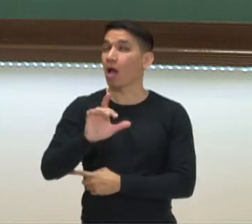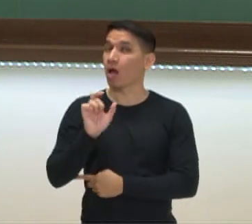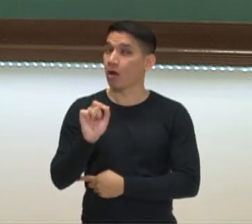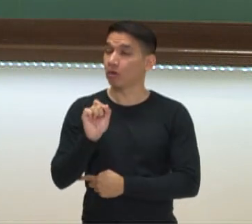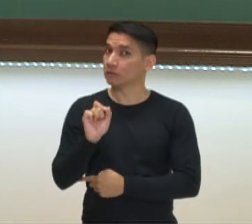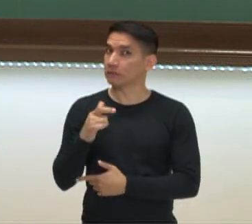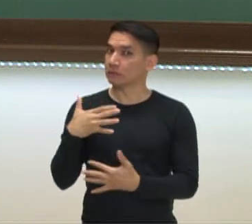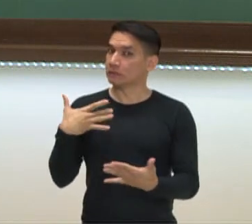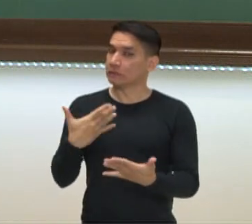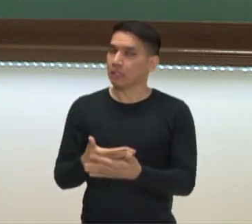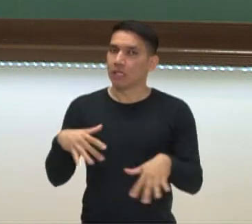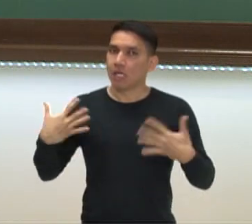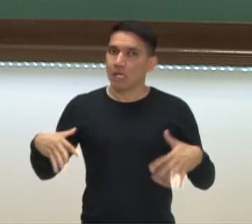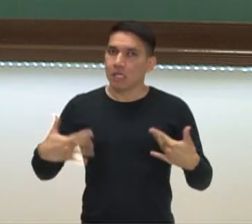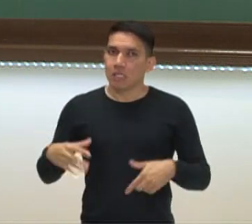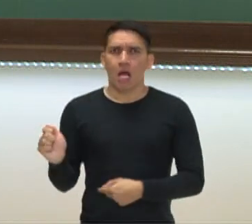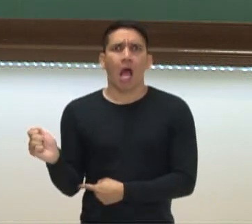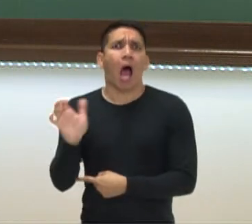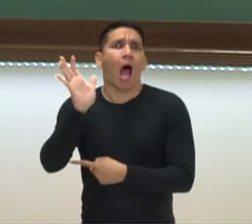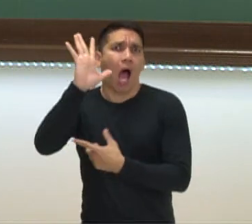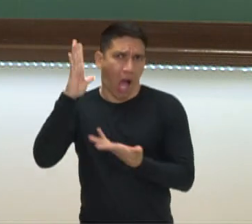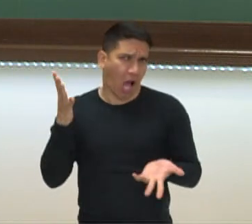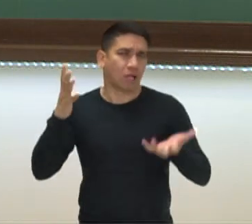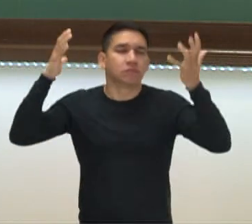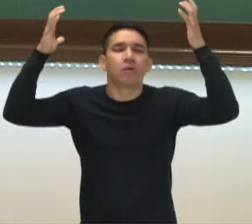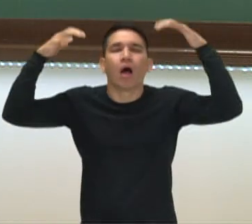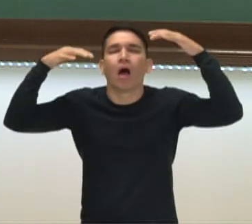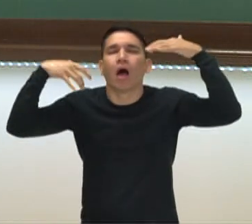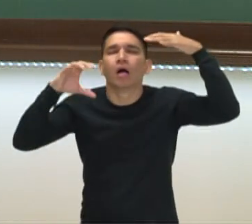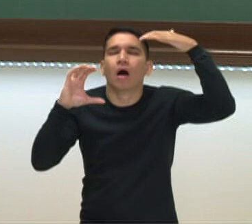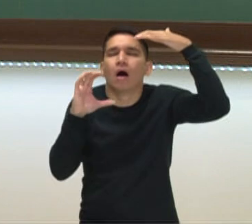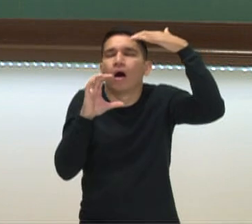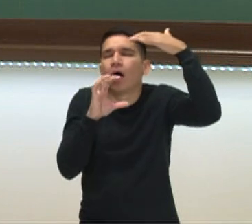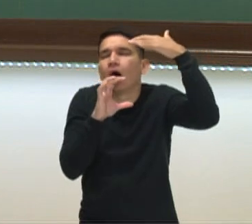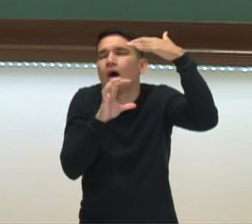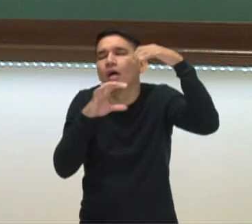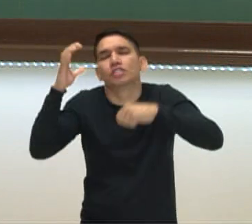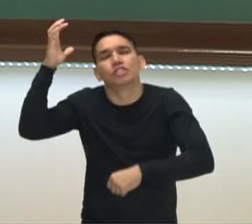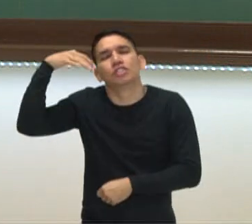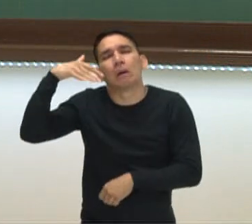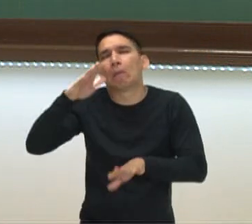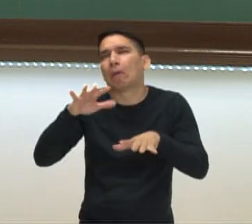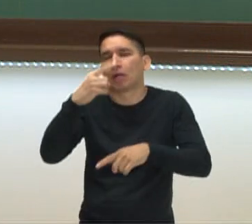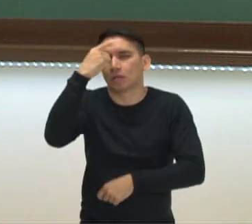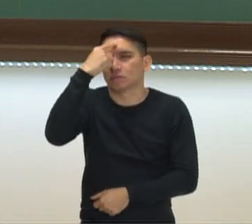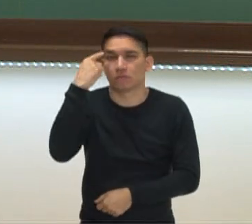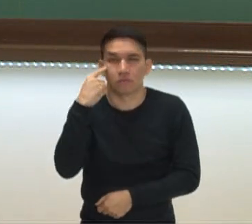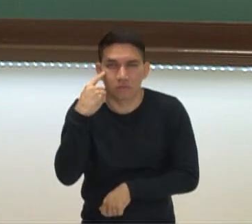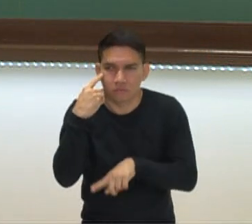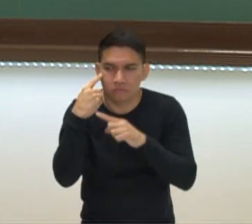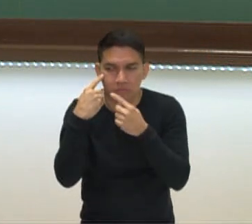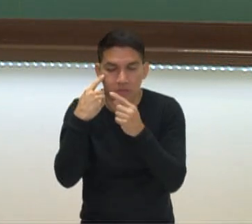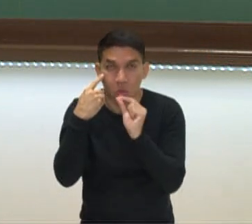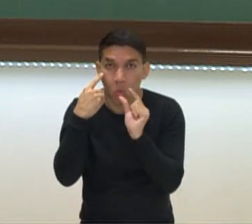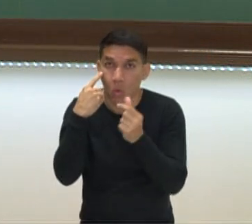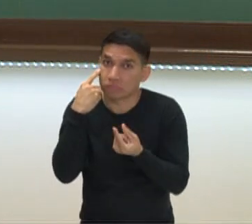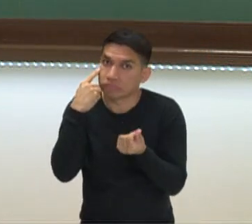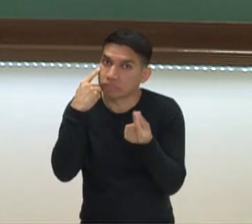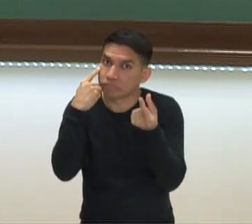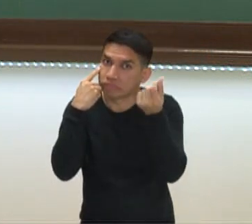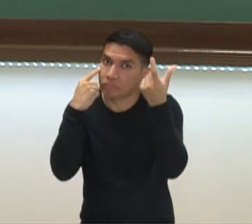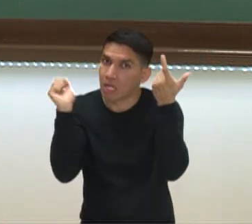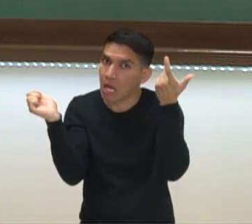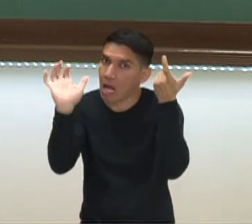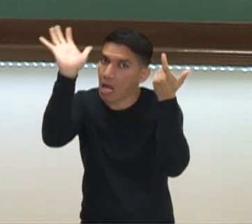muito caro tomar um banho quente, né? Um banho bem quente no chuveiro ali por 15 minutos está custando caro, porque